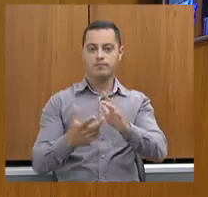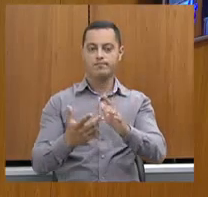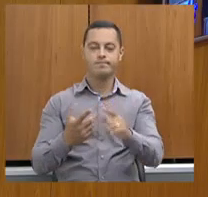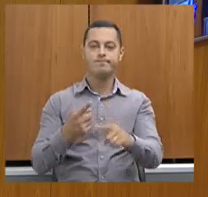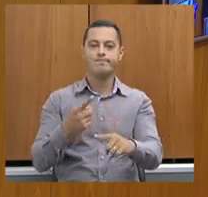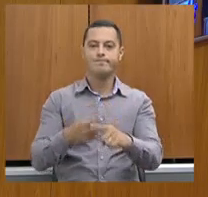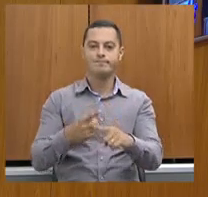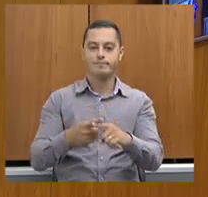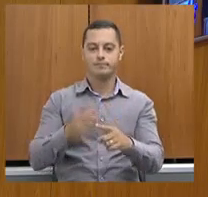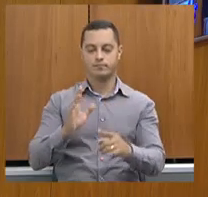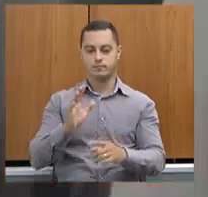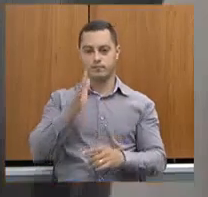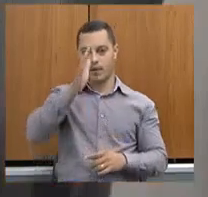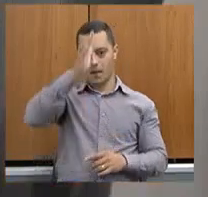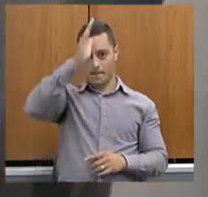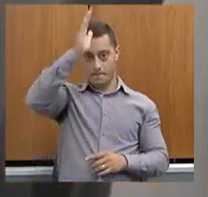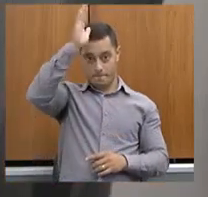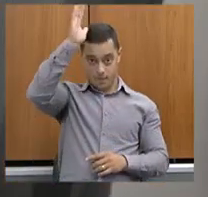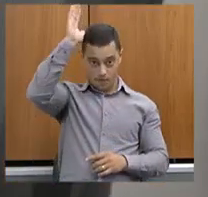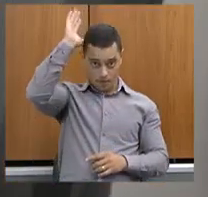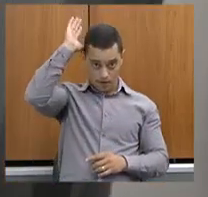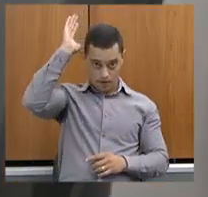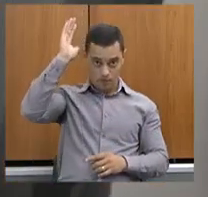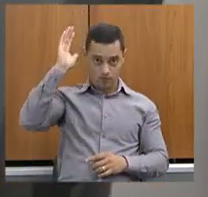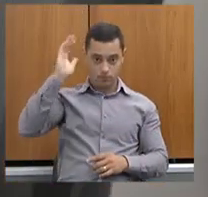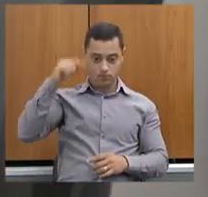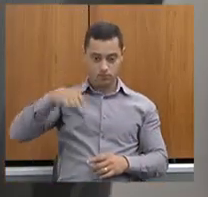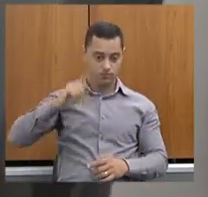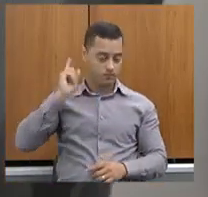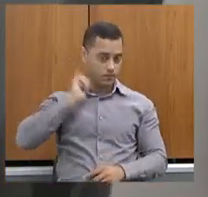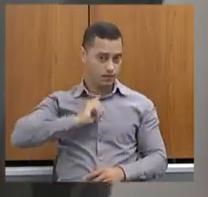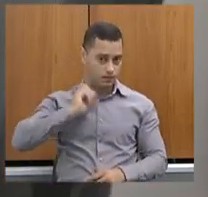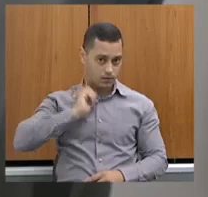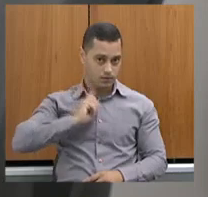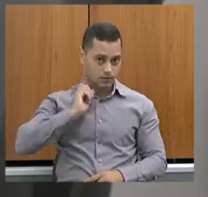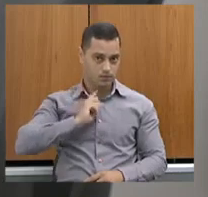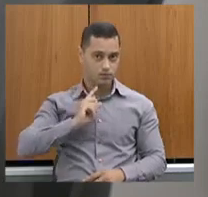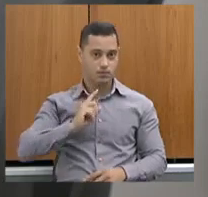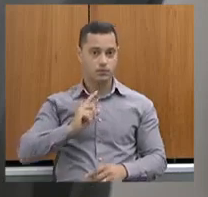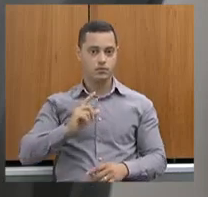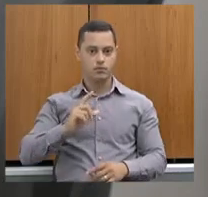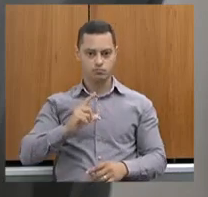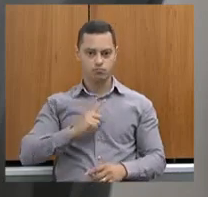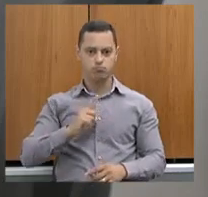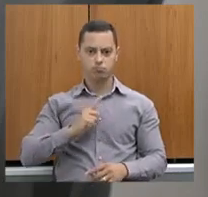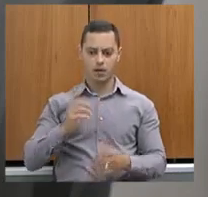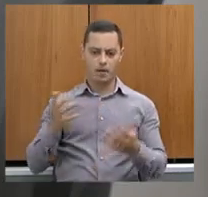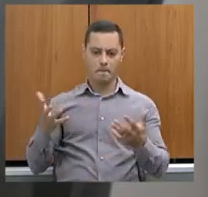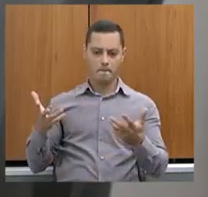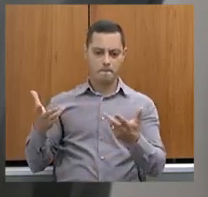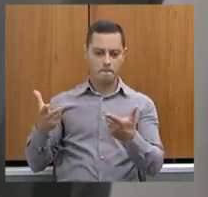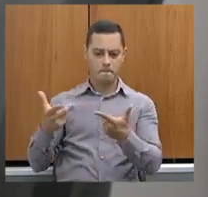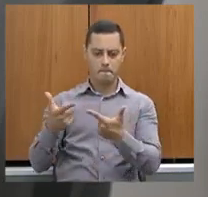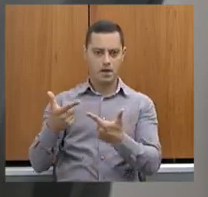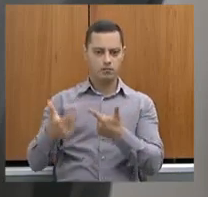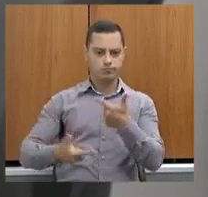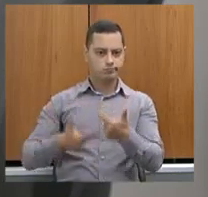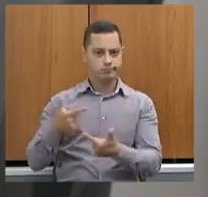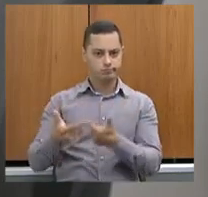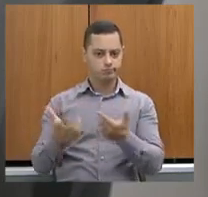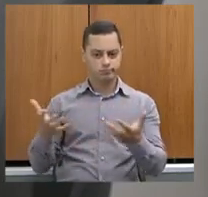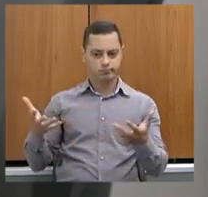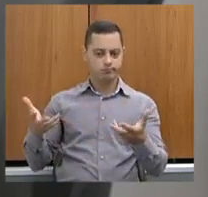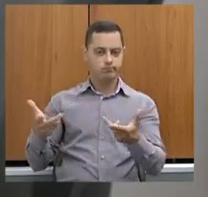além de o nosso Bombeiro Militar de Minas Gerais a gente faz além de fazer um belíssimo trabalho conta